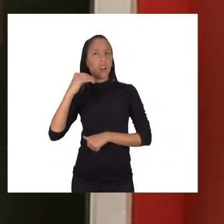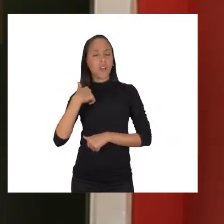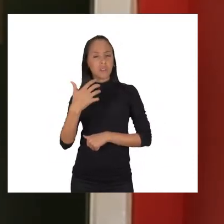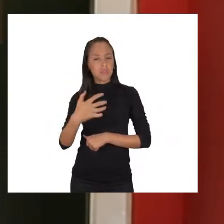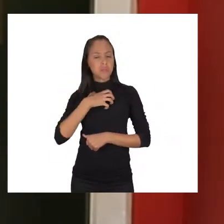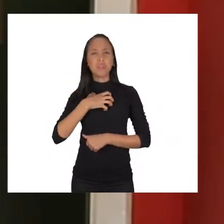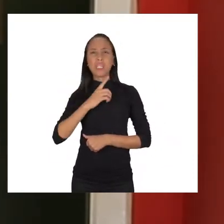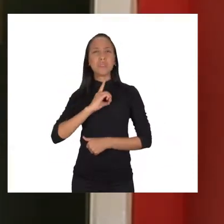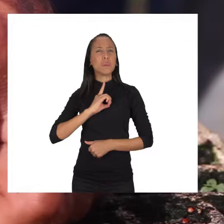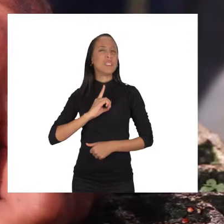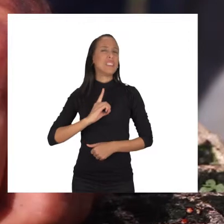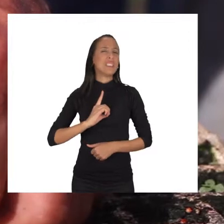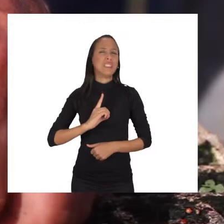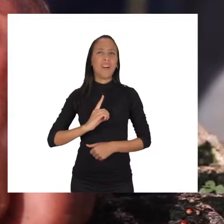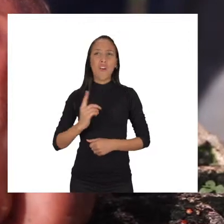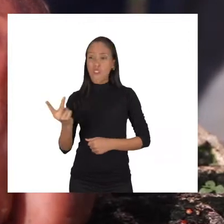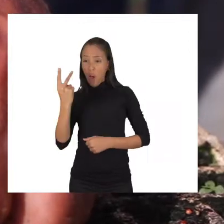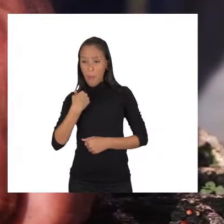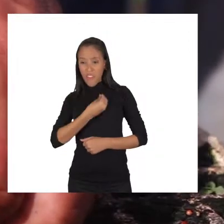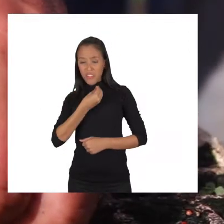que me fizesse dar valor à vida.